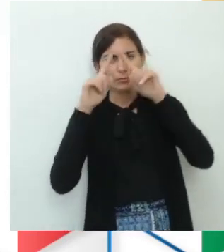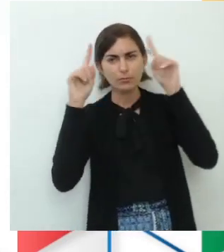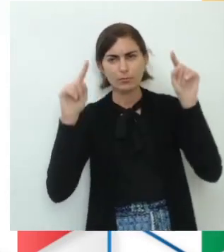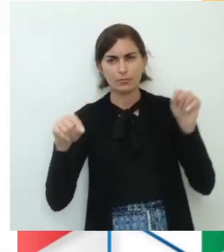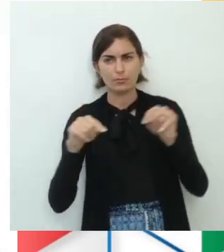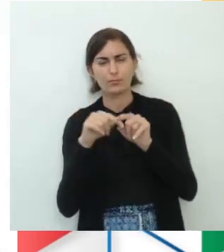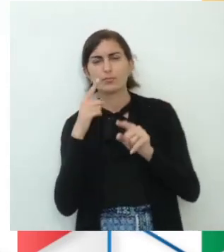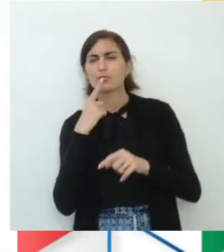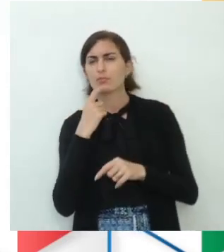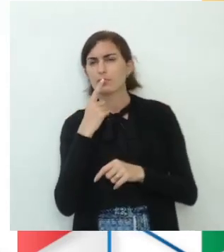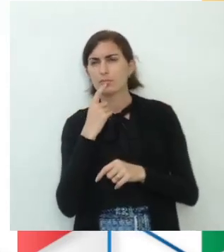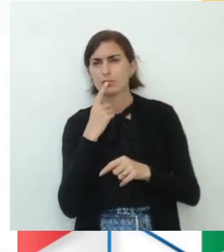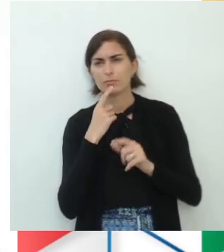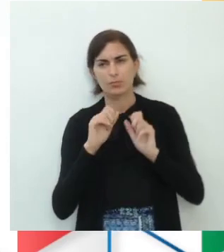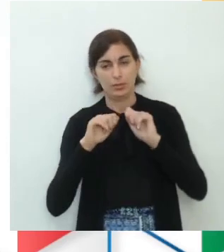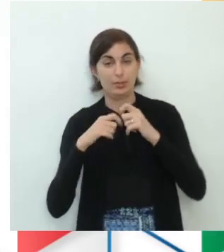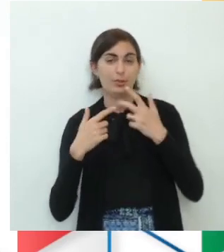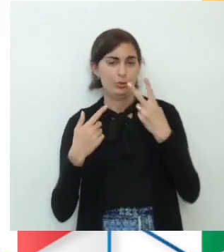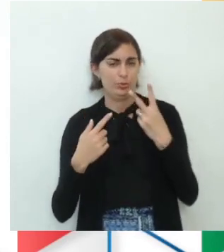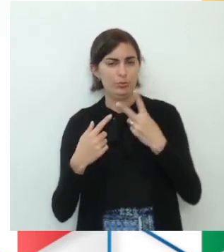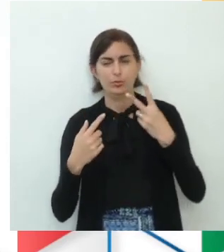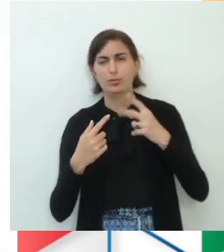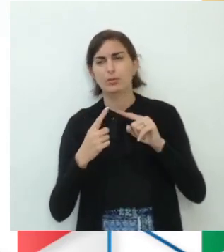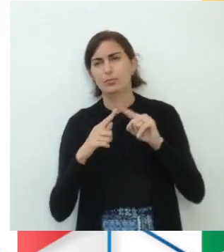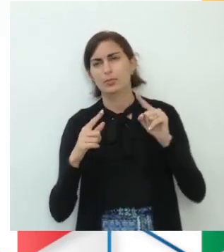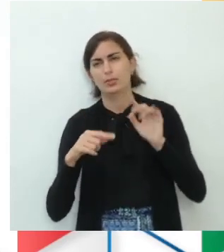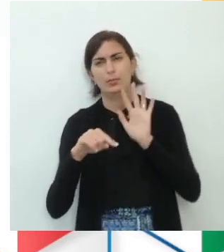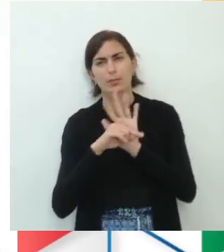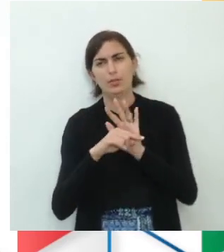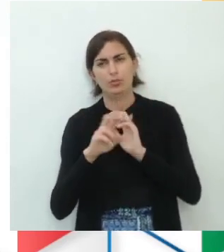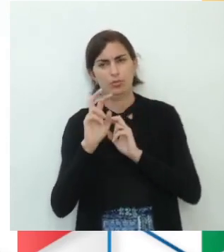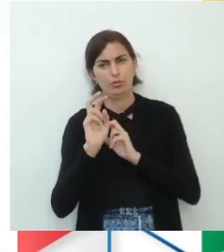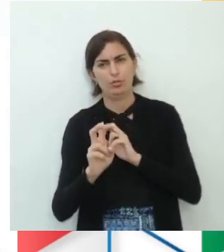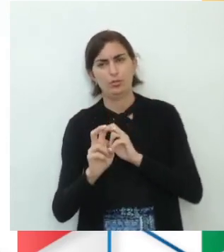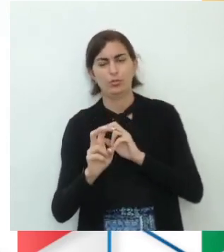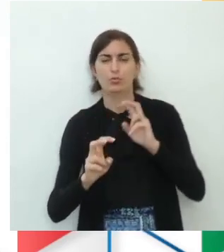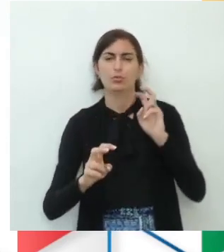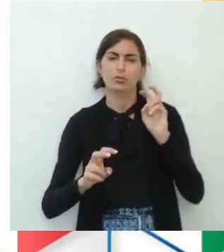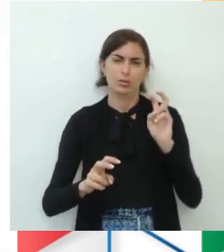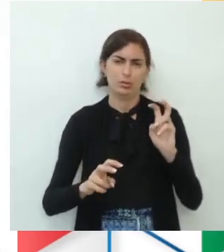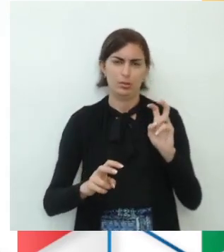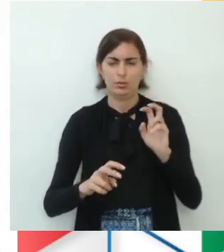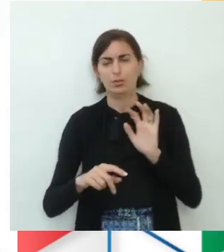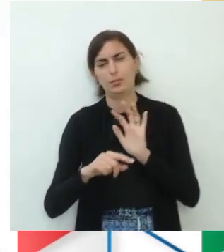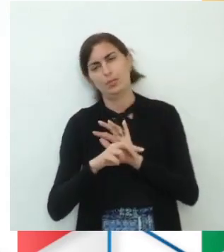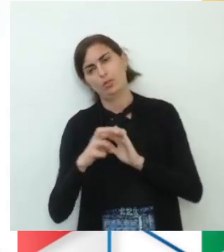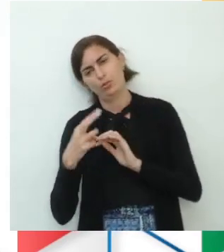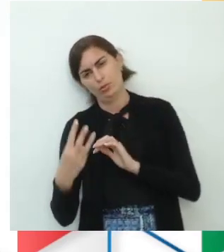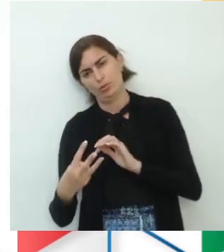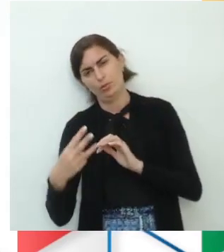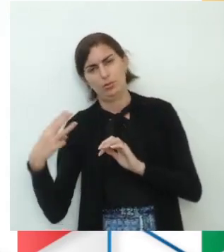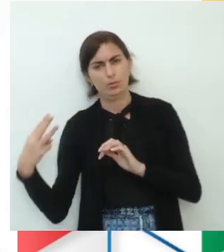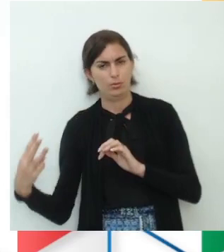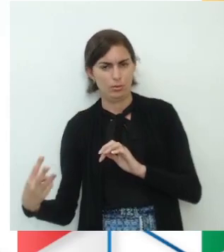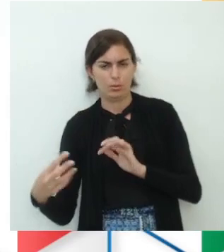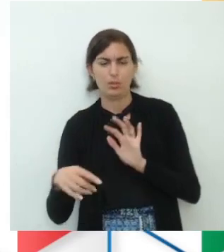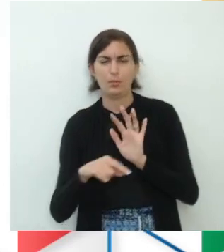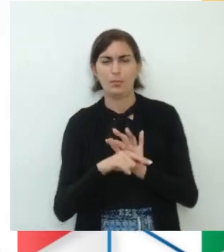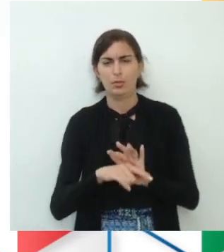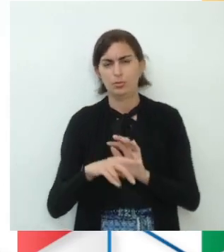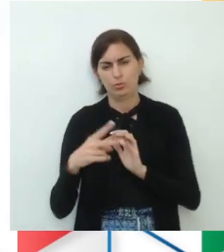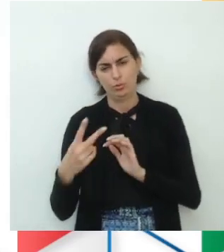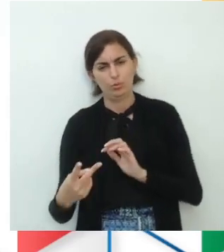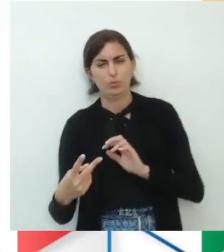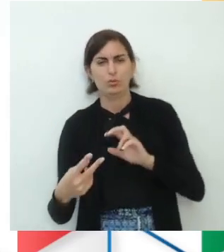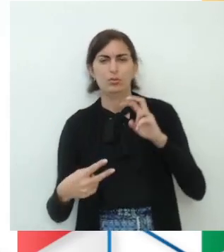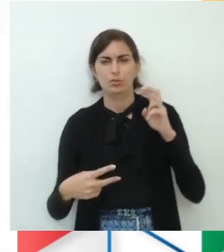em vermelho, claro que são os dois, né? Mas esse menos 5 e 5, menos 3 e 3, menos 2